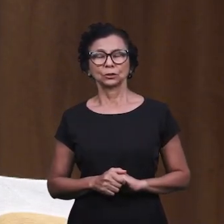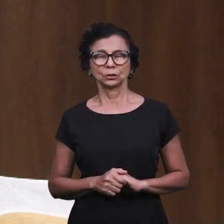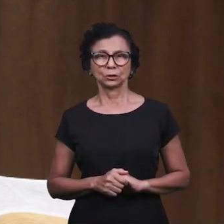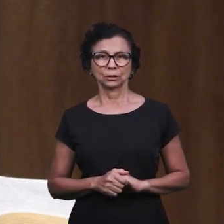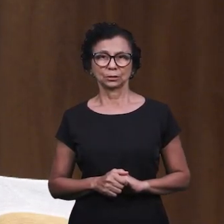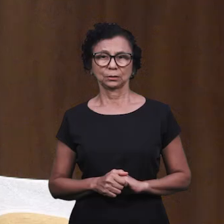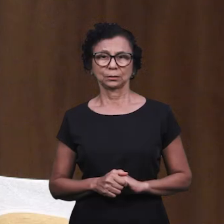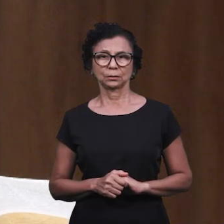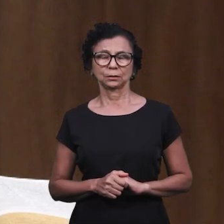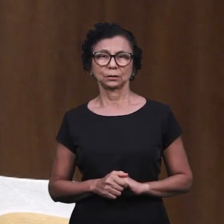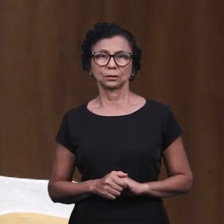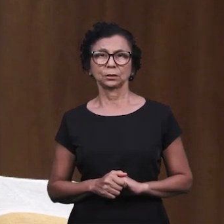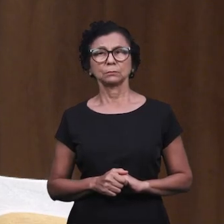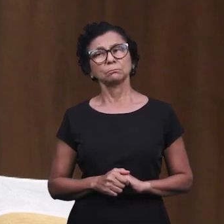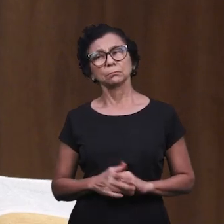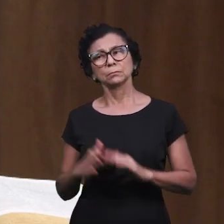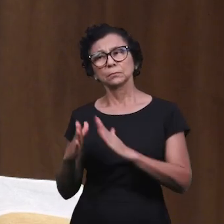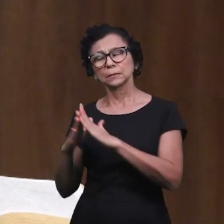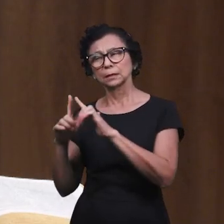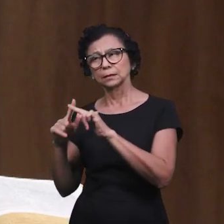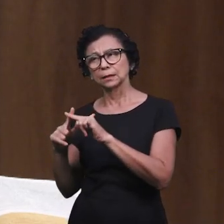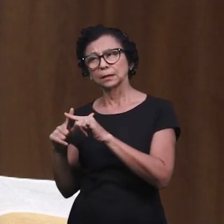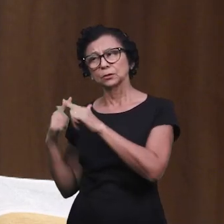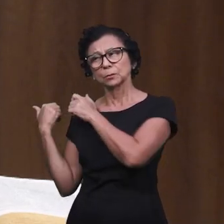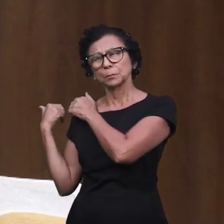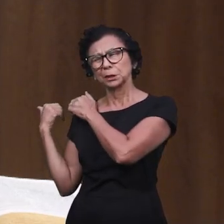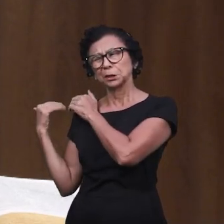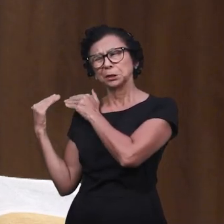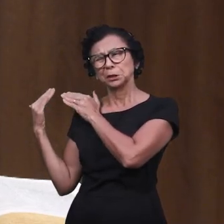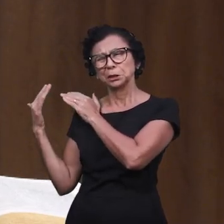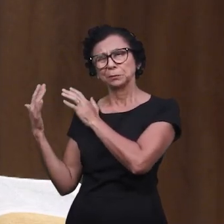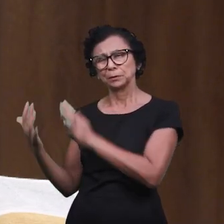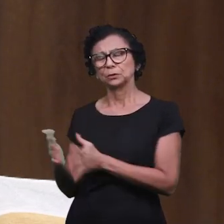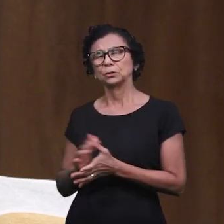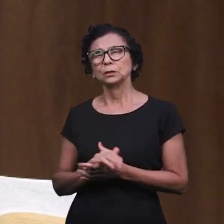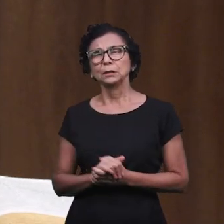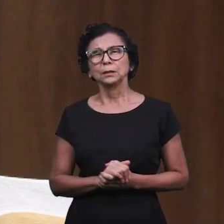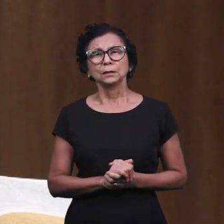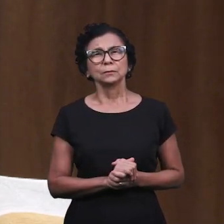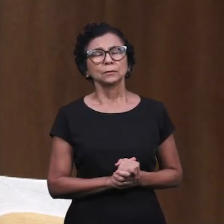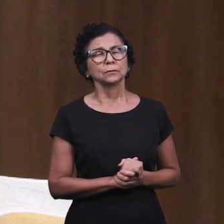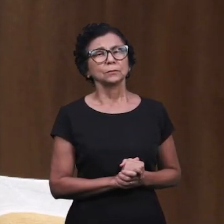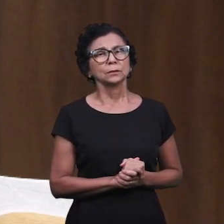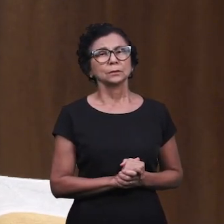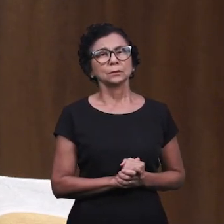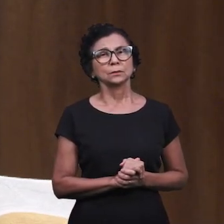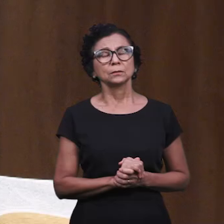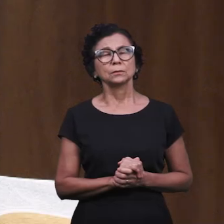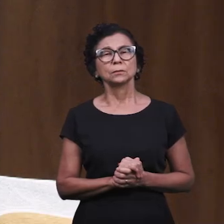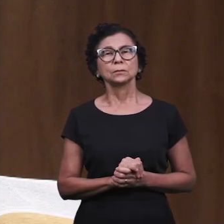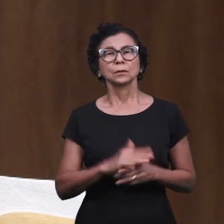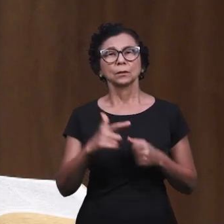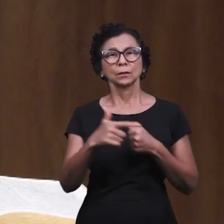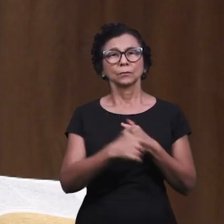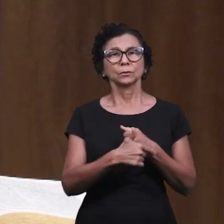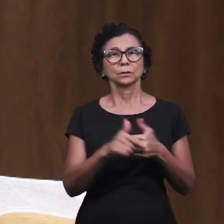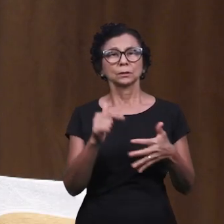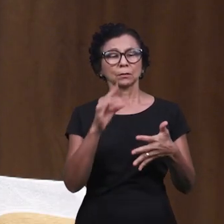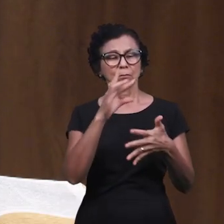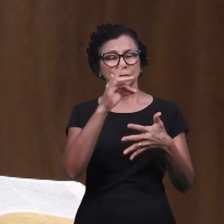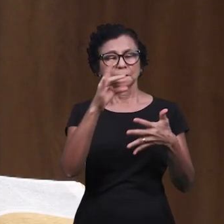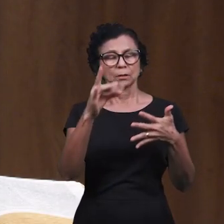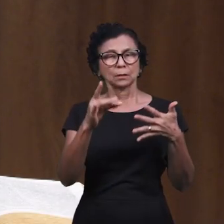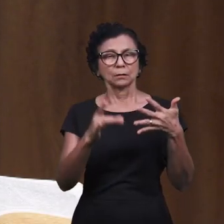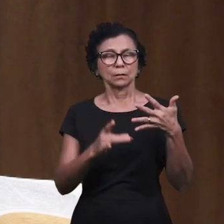o ministério da igreja primitiva. E isso nós vamos ver aqui no texto, que pedimos também para que o pastor possa ler, está